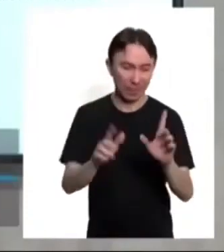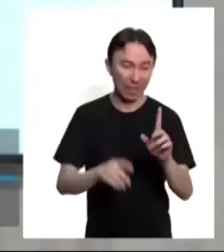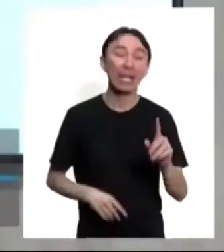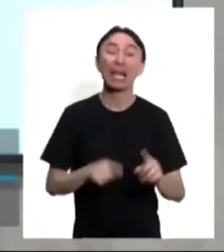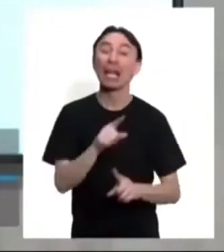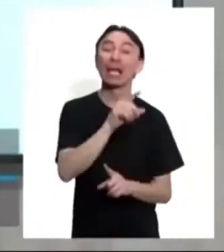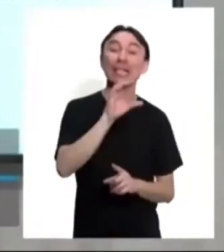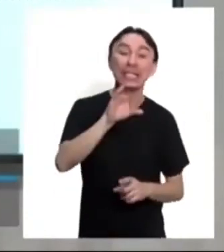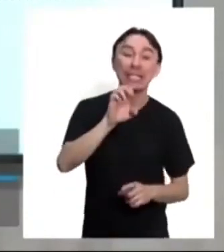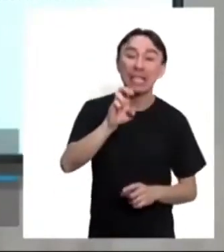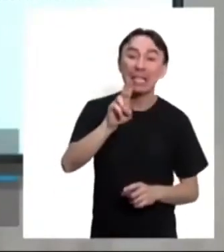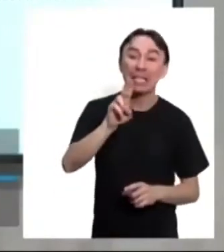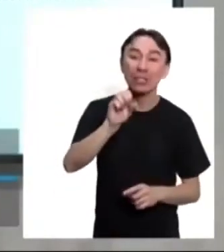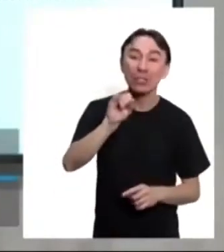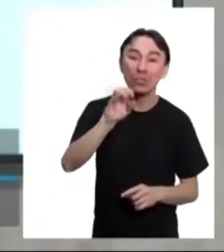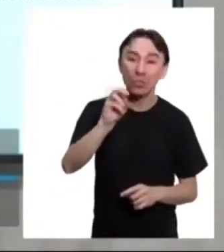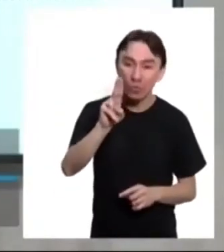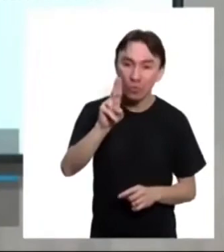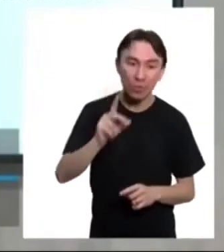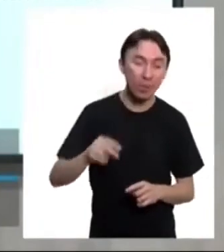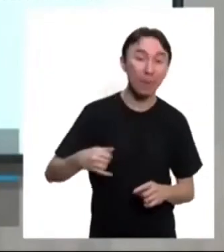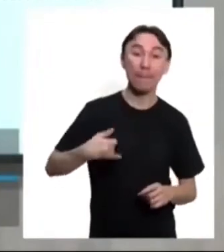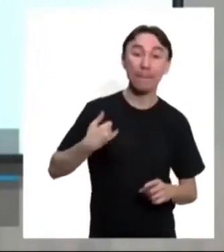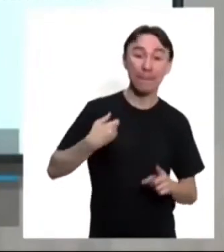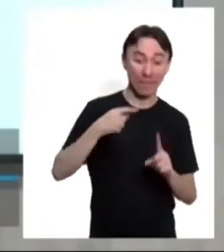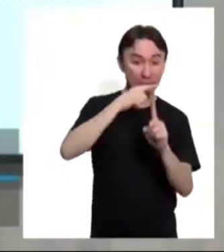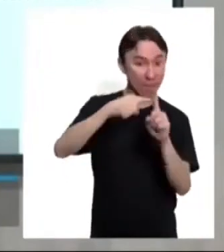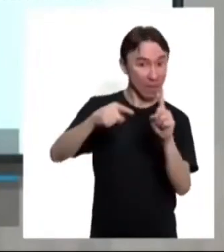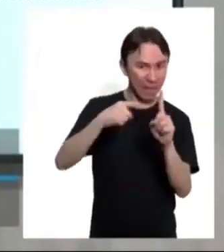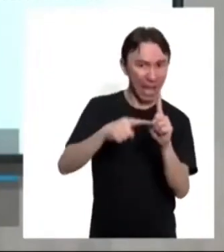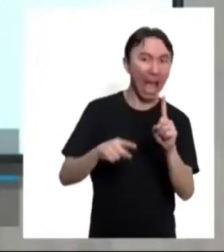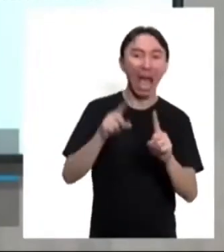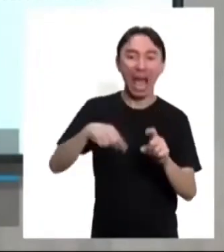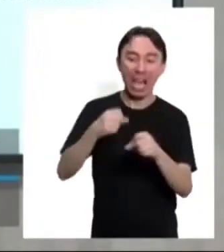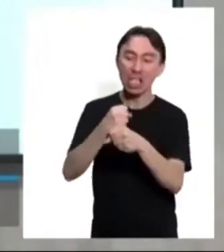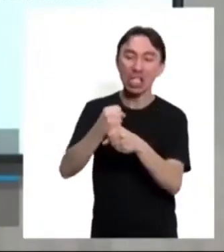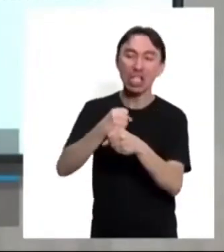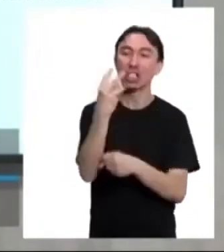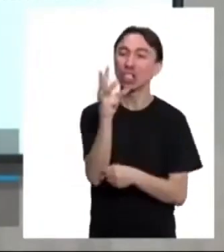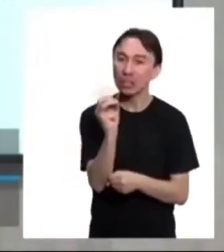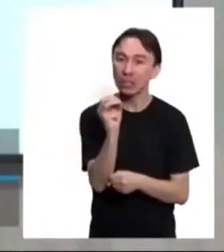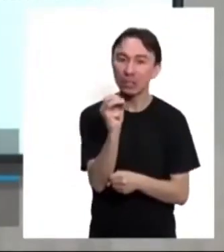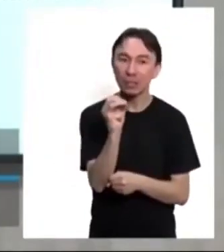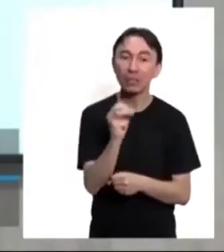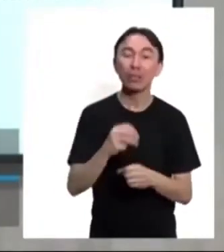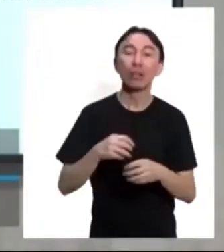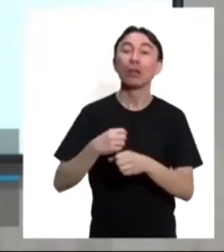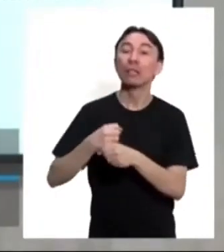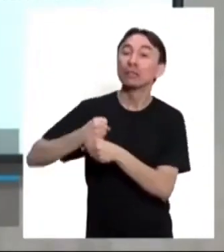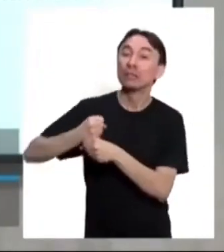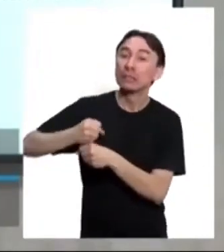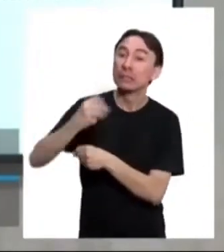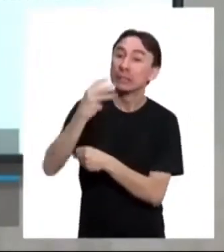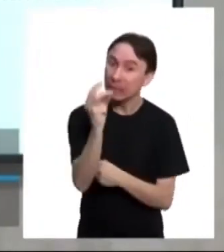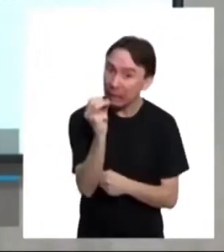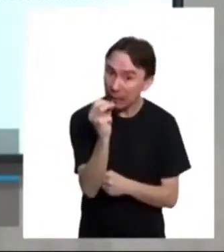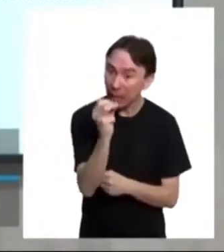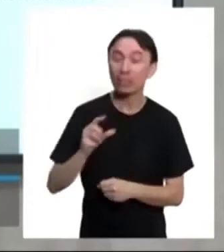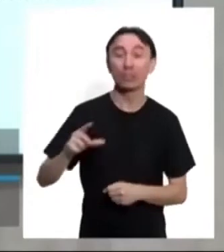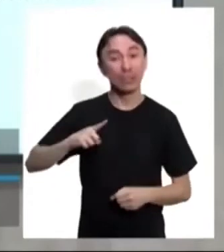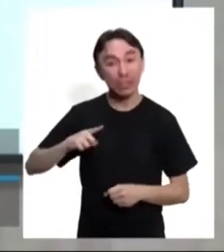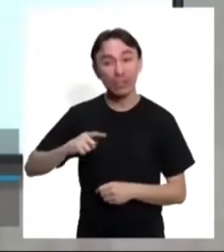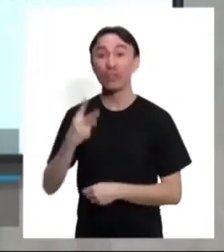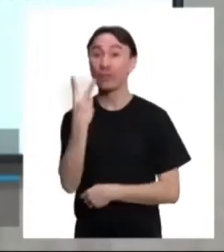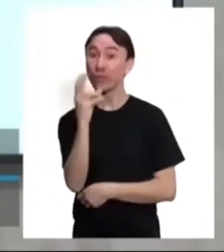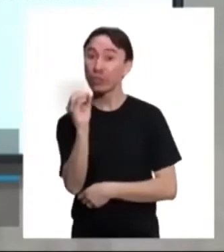anos. Então, vai passar 30 anos, ela vai ter, por exemplo, 20 quilos ainda radioativo. Passado mais 20